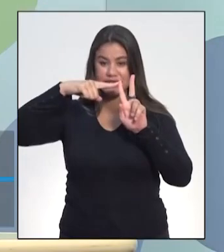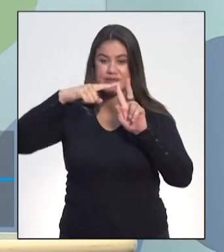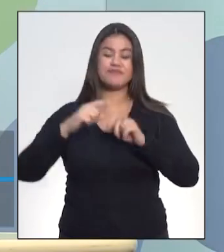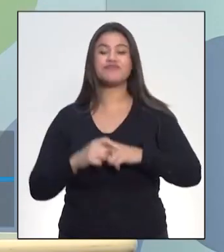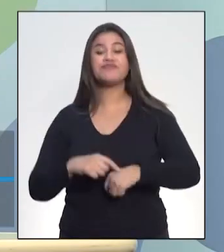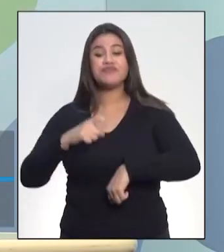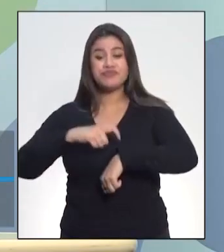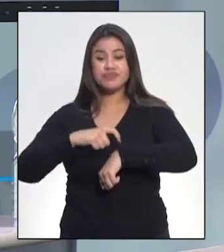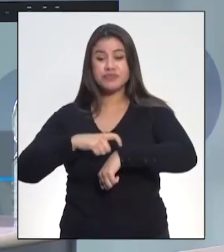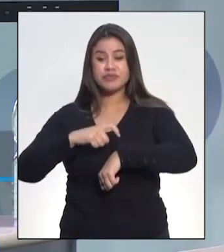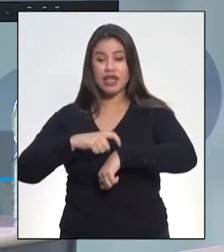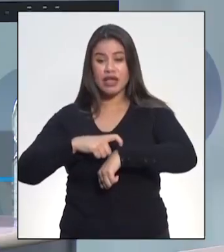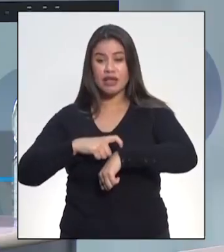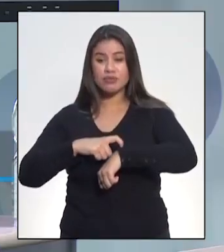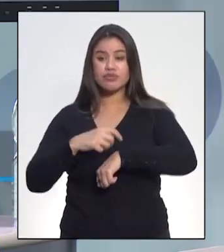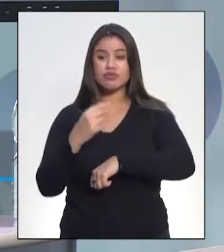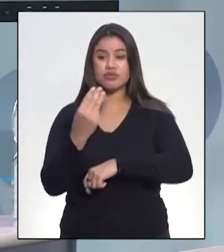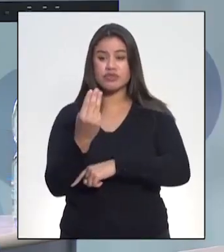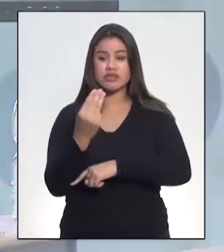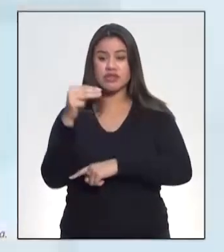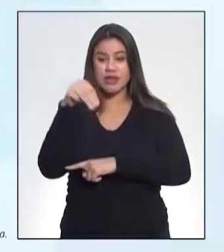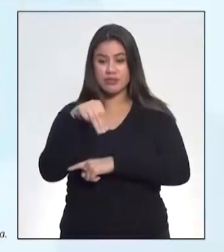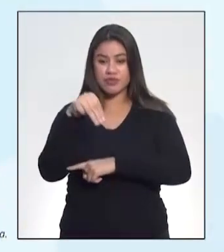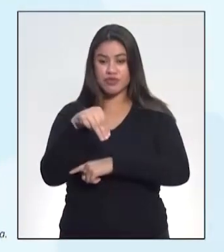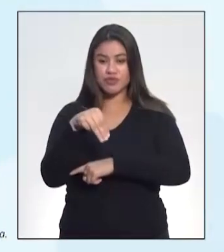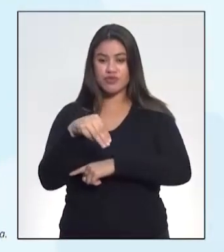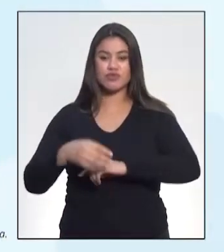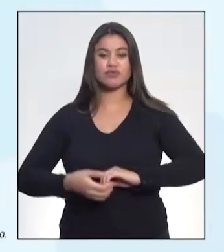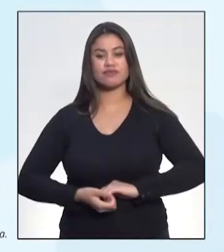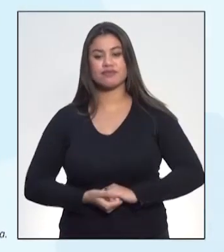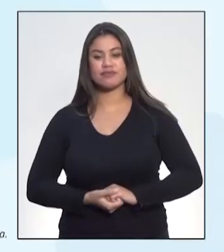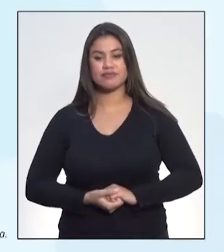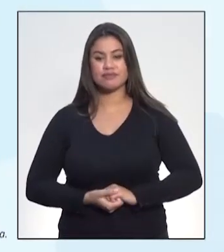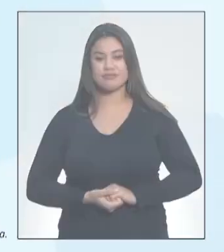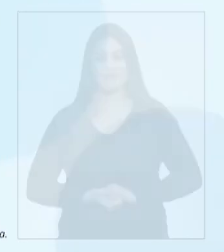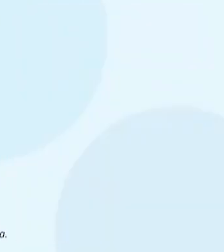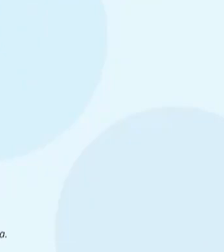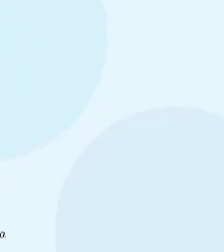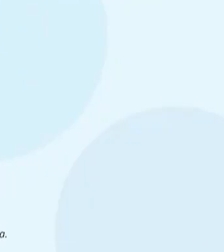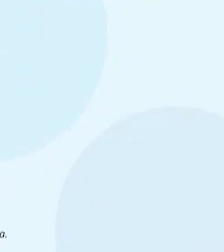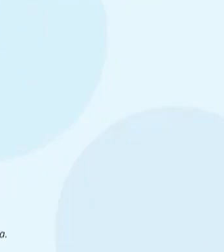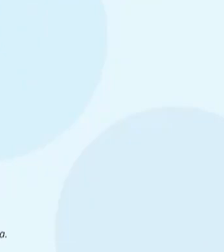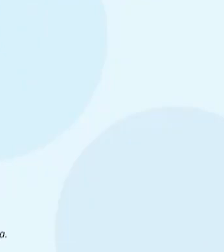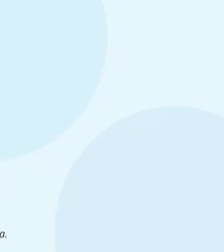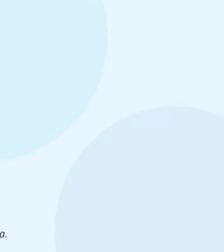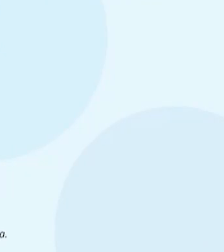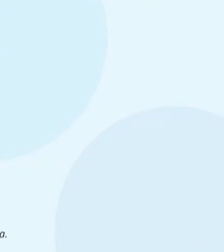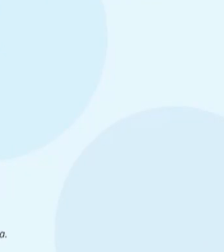3 minutos. Ok, então 3 minutos. Boa sorte.